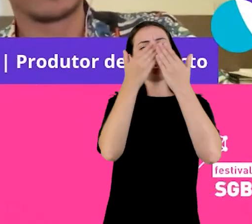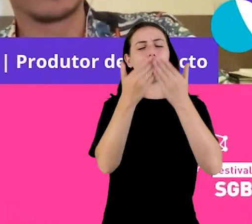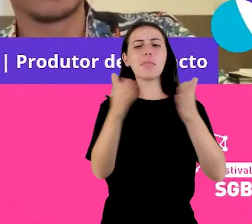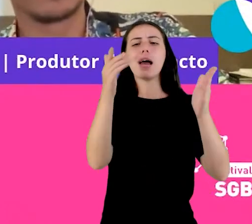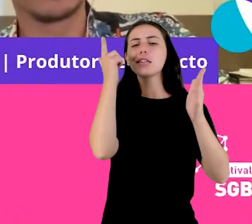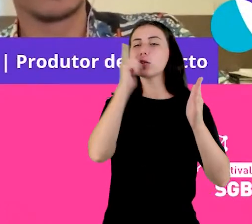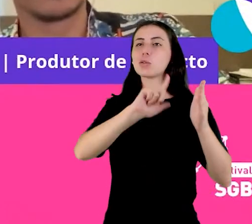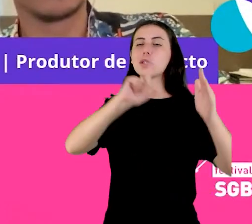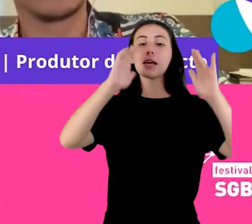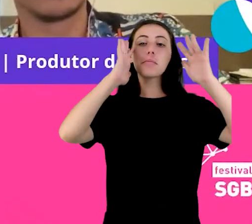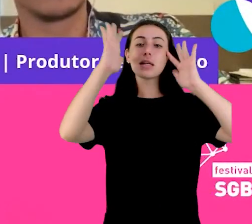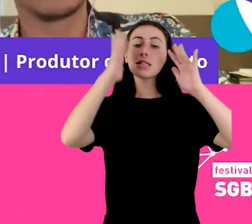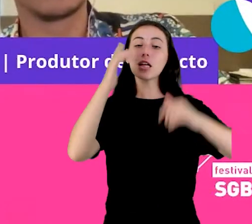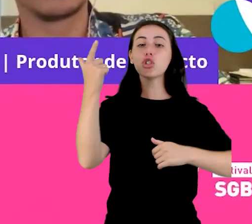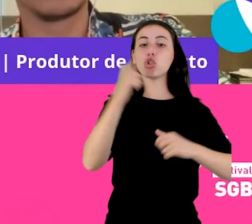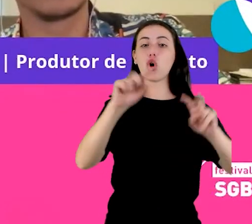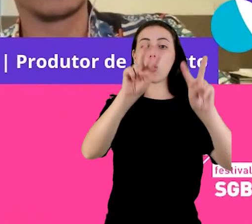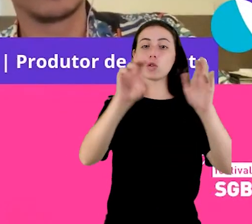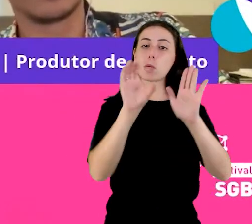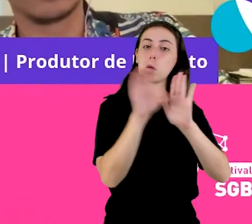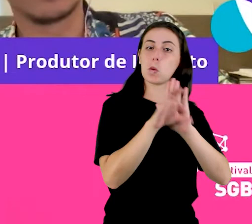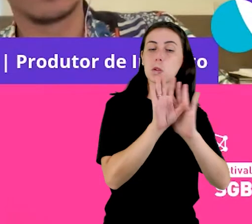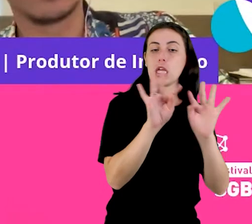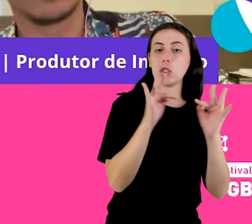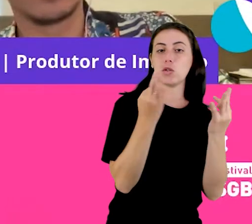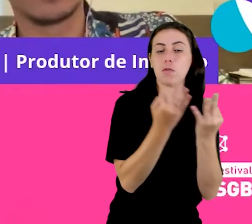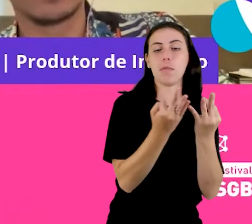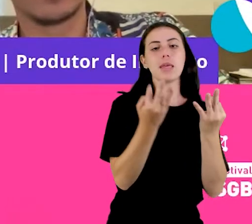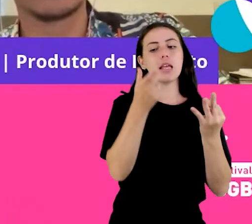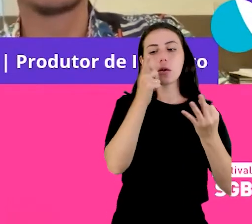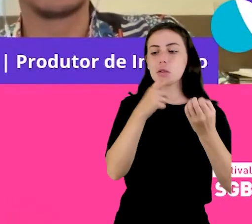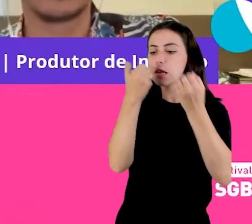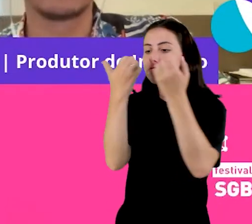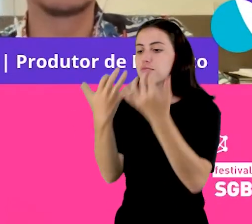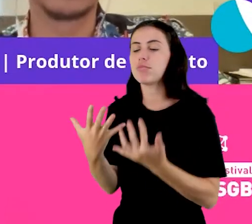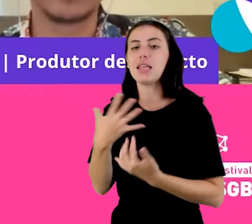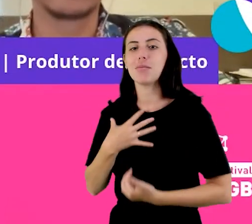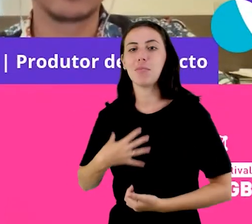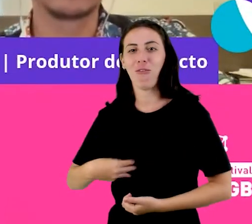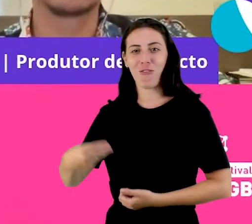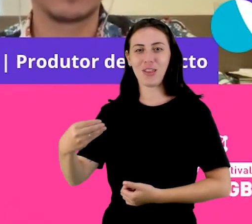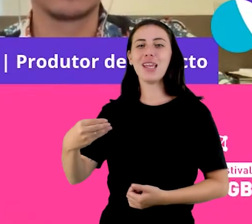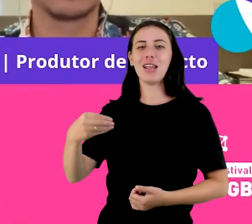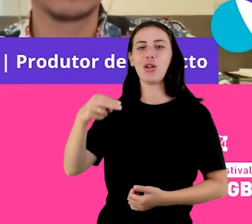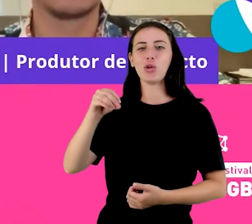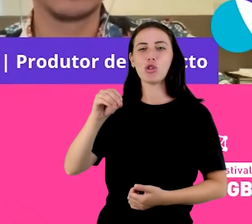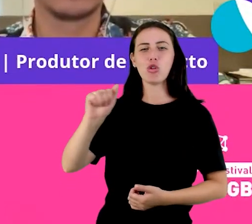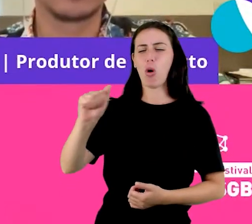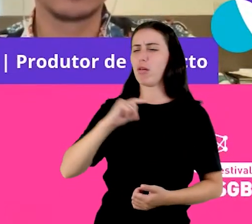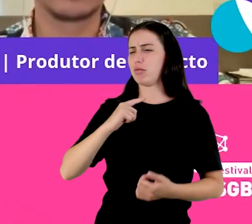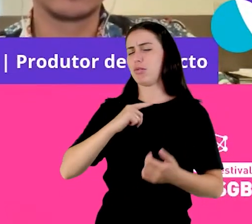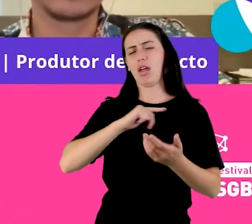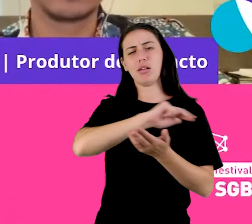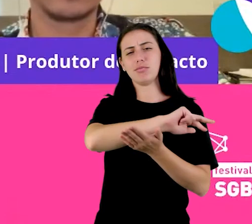Coraci também, que é a mãe, ela está muito aberta a repensar o conceito de família, inclusive, por exemplo,